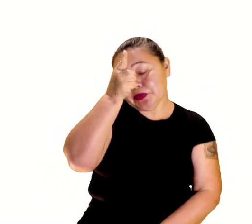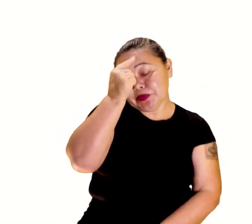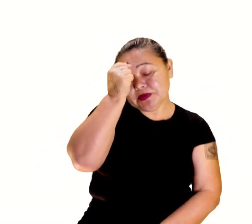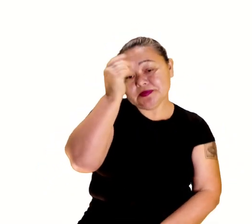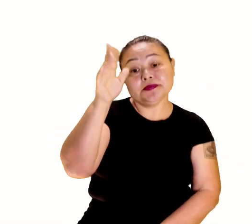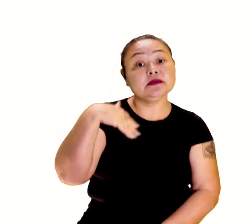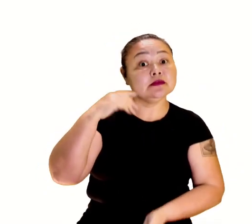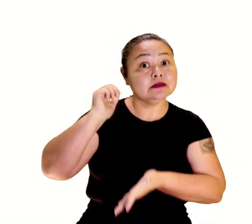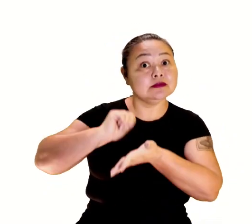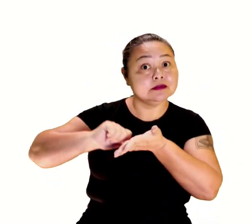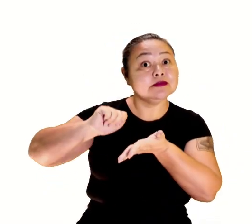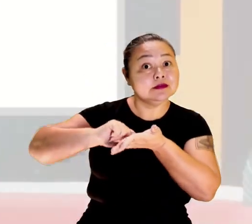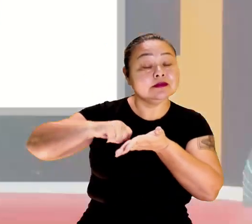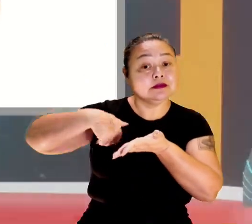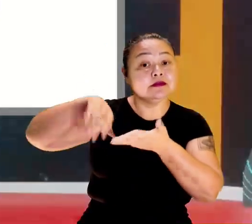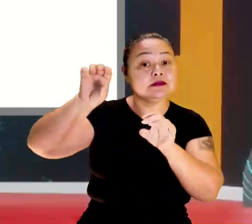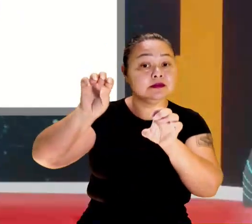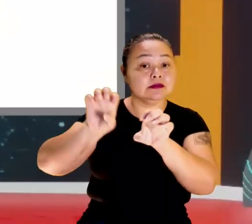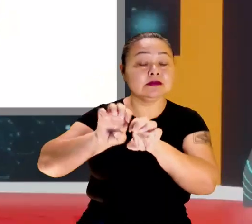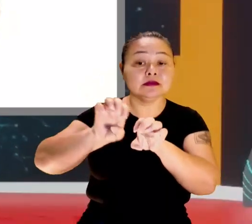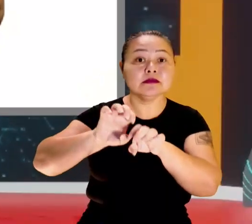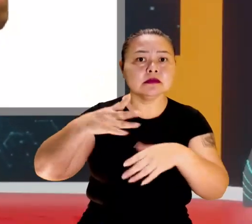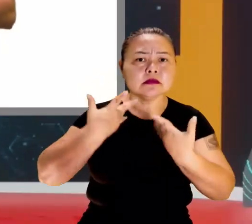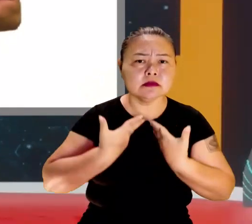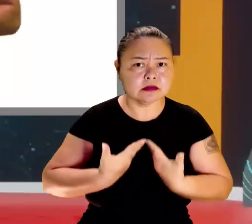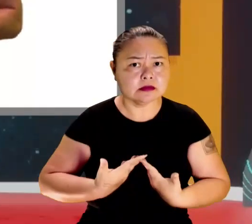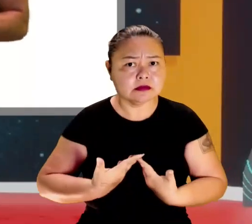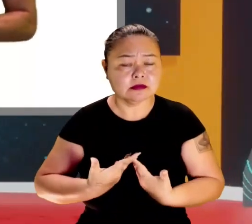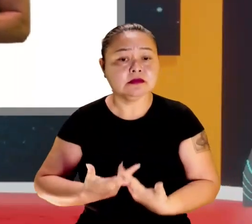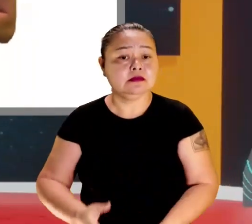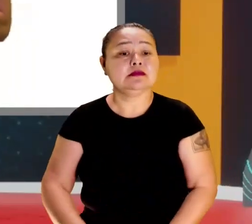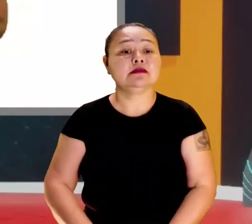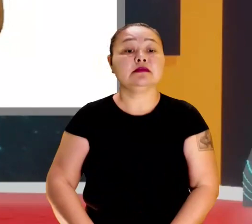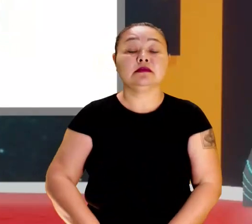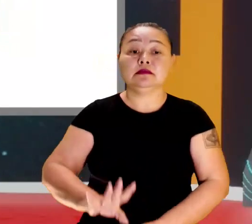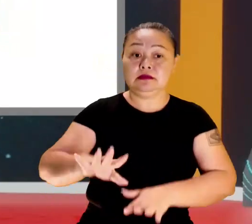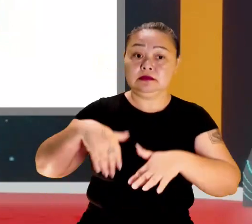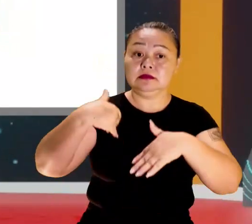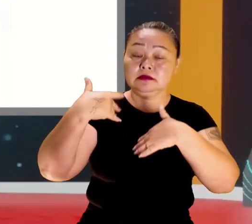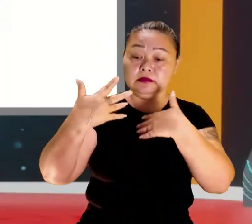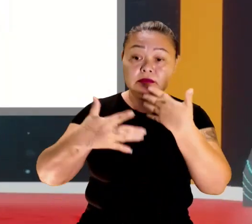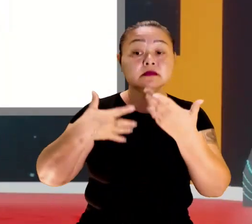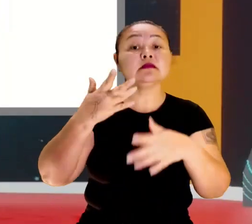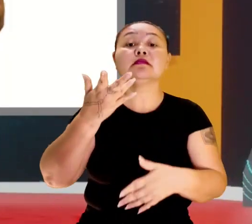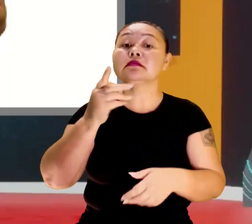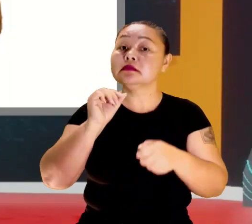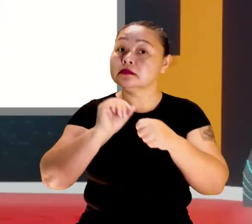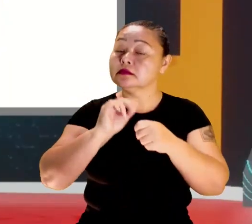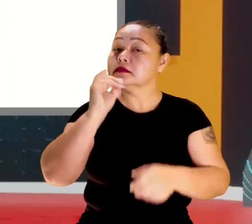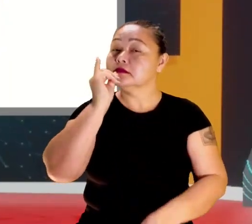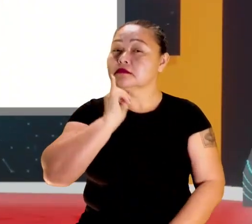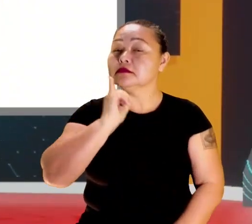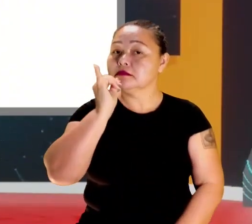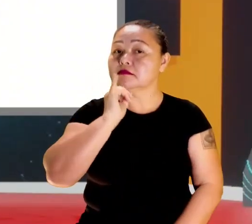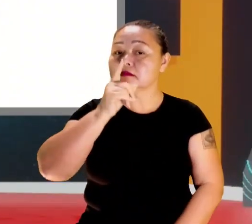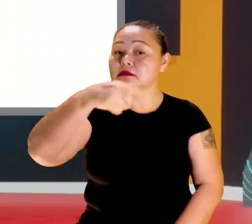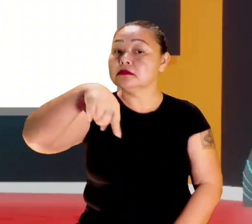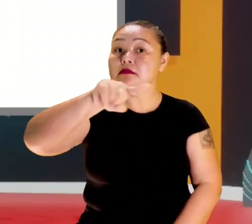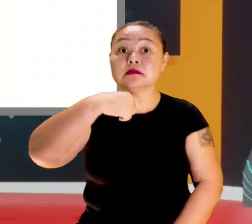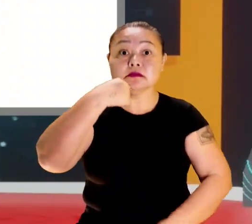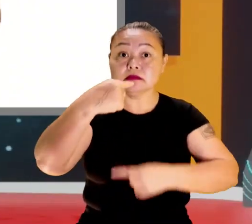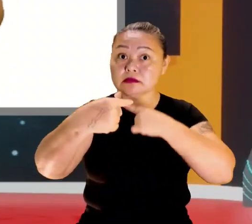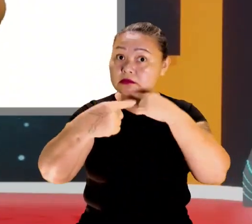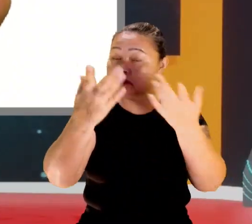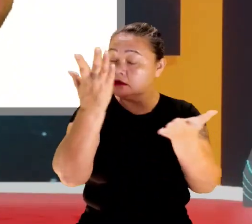Bastante equações, né? Dá uma cansadinha aí? Dá, né? Dá uma cansadinha, mas a gente está fazendo bastante exemplos para vocês não ficarem com dúvida, né?